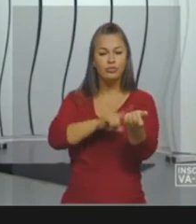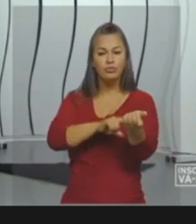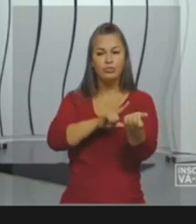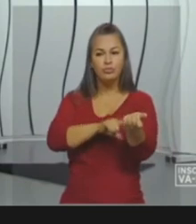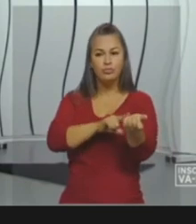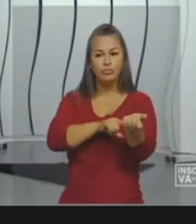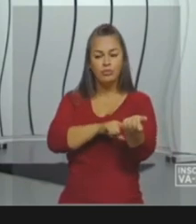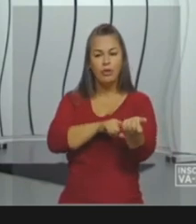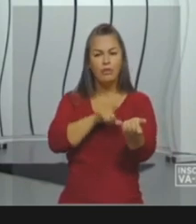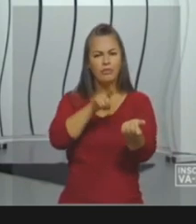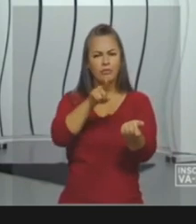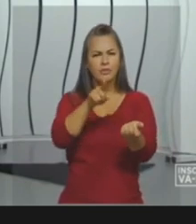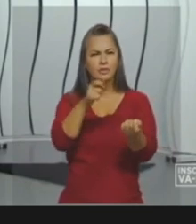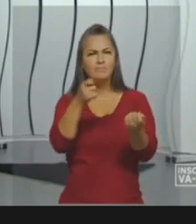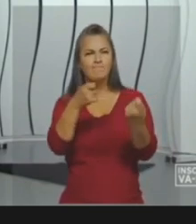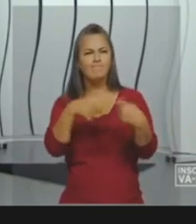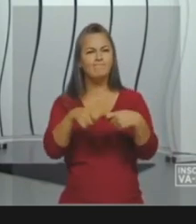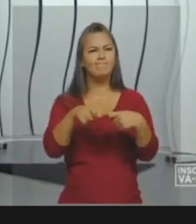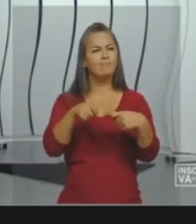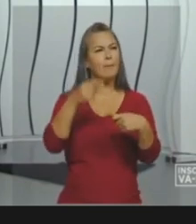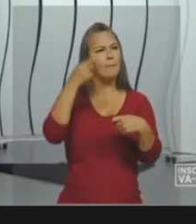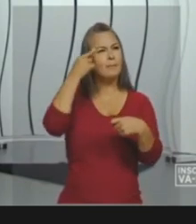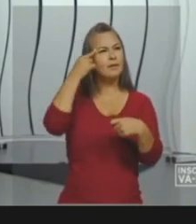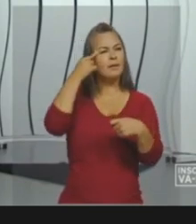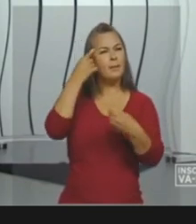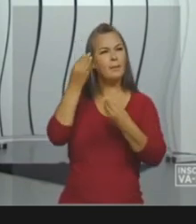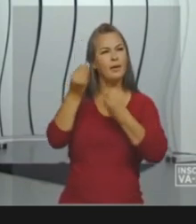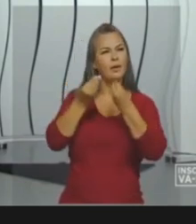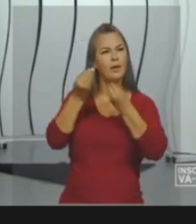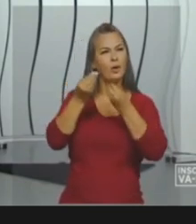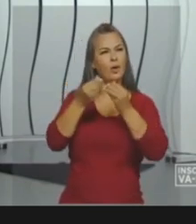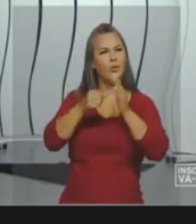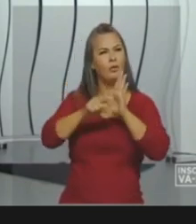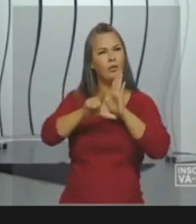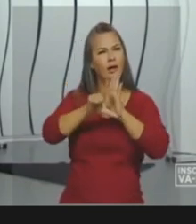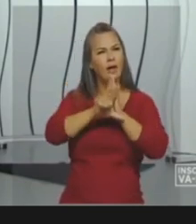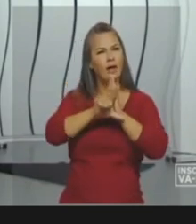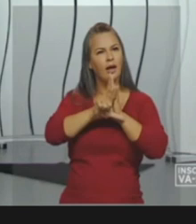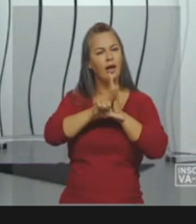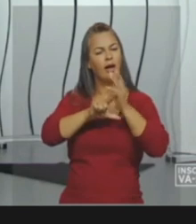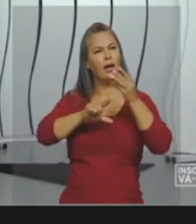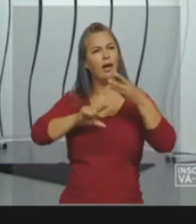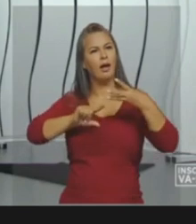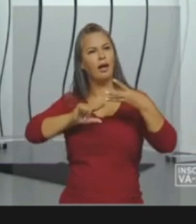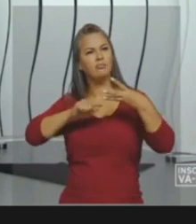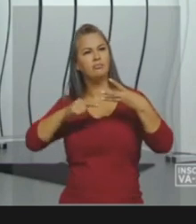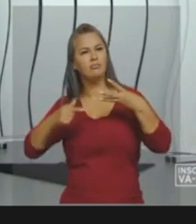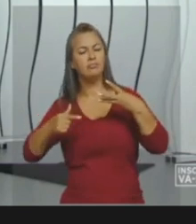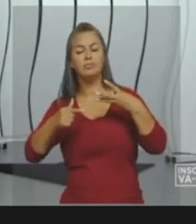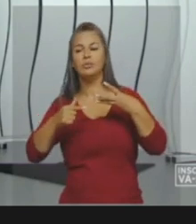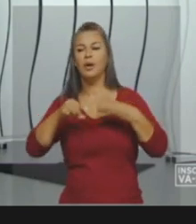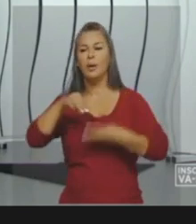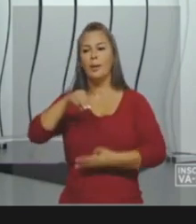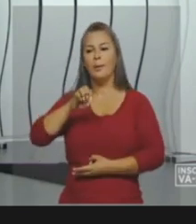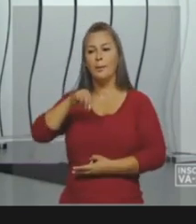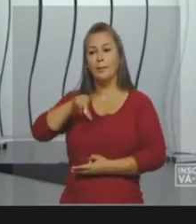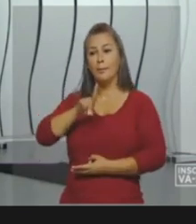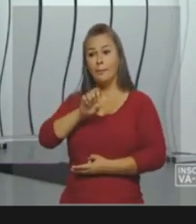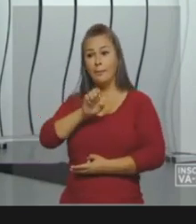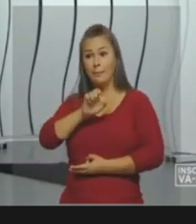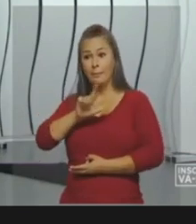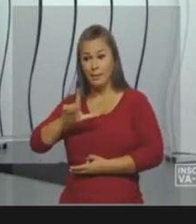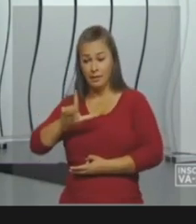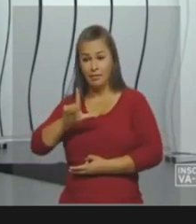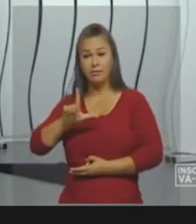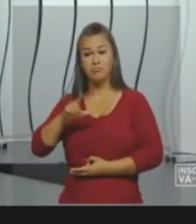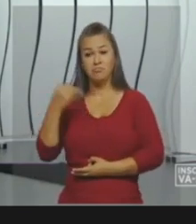você pode ter de como funciona a lei de Mendel, como a lei de Mendel foi importante para nós termos essas conclusões interessantes e descobrir tanto